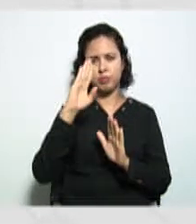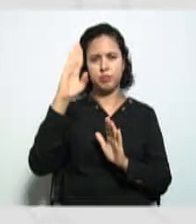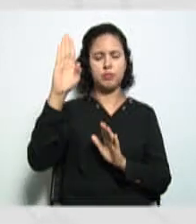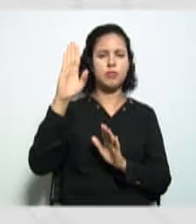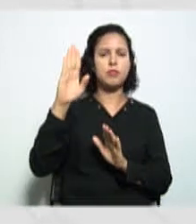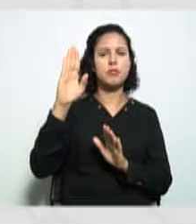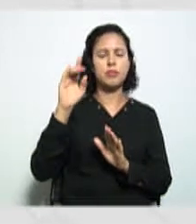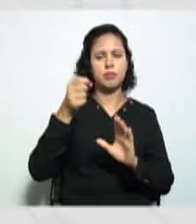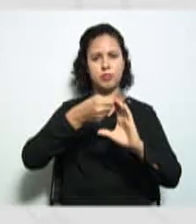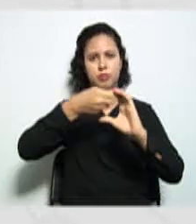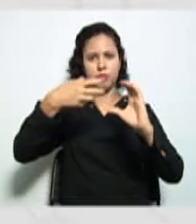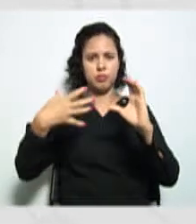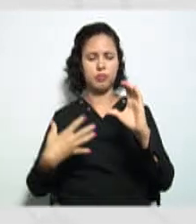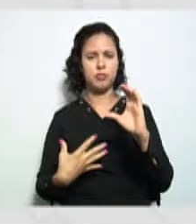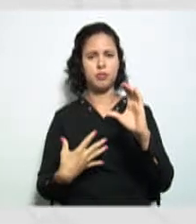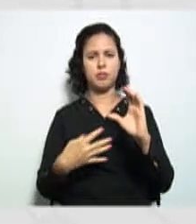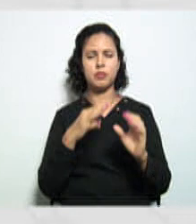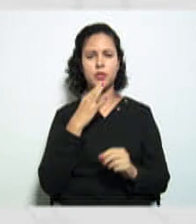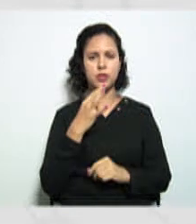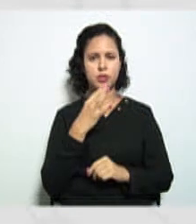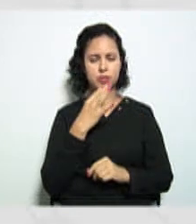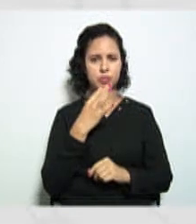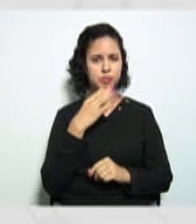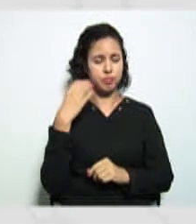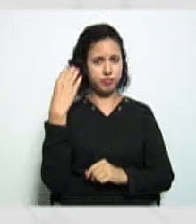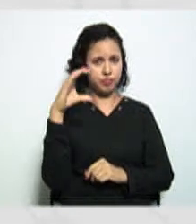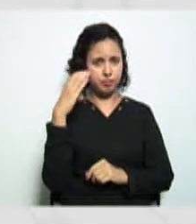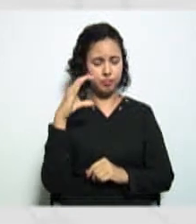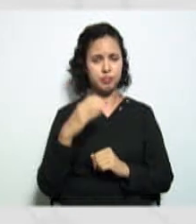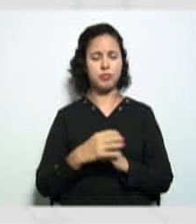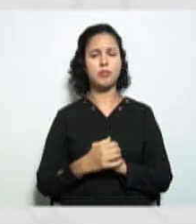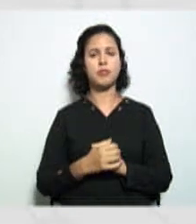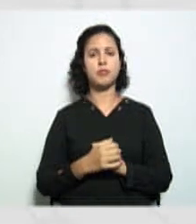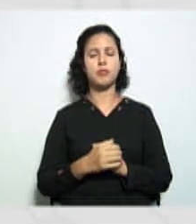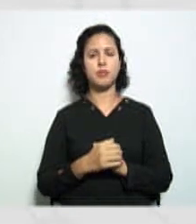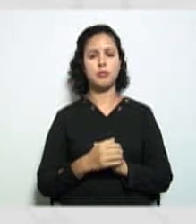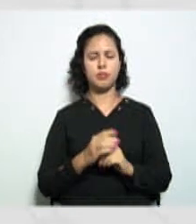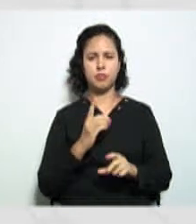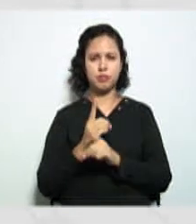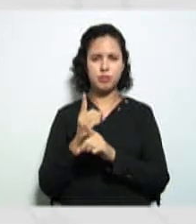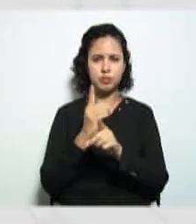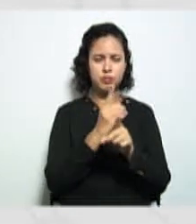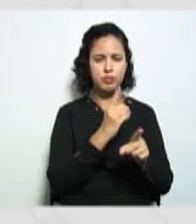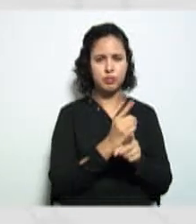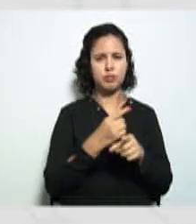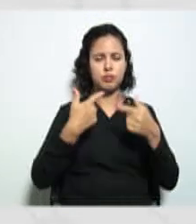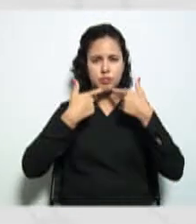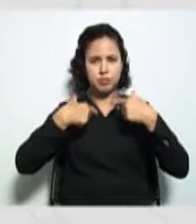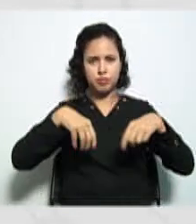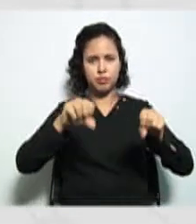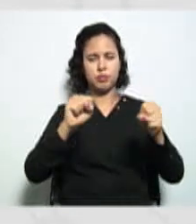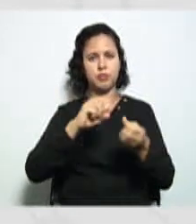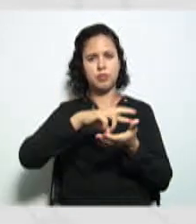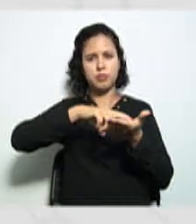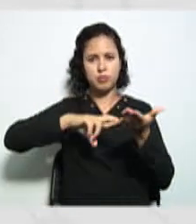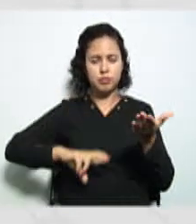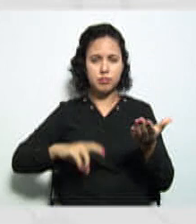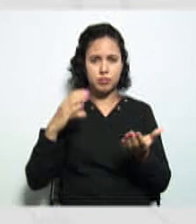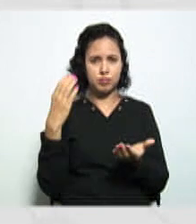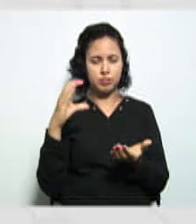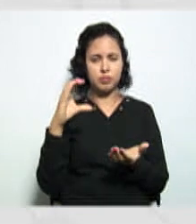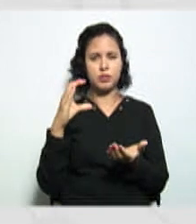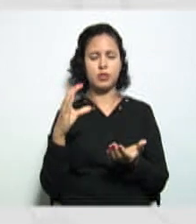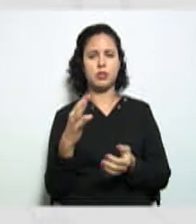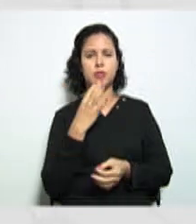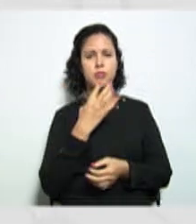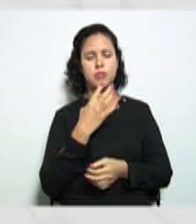princípios e características do conhecimento científico, identificar a linguagem da redação científica, conhecer os